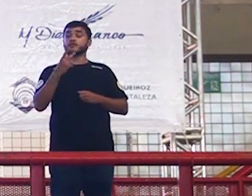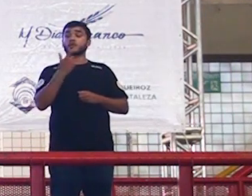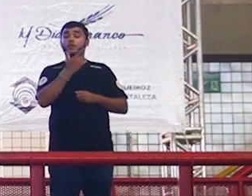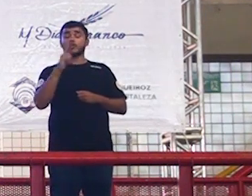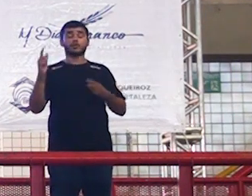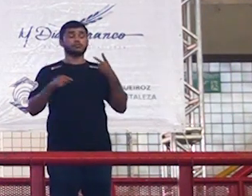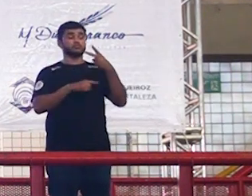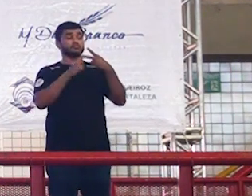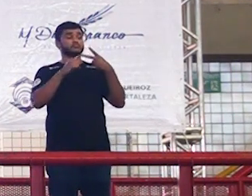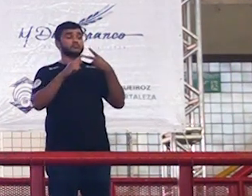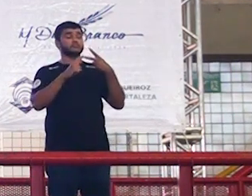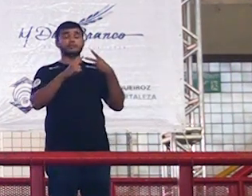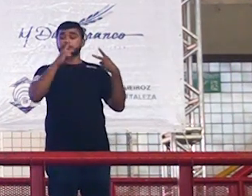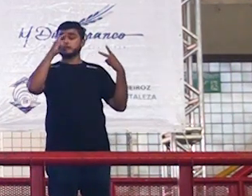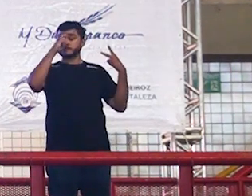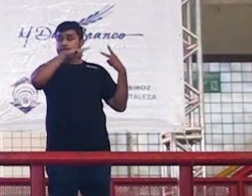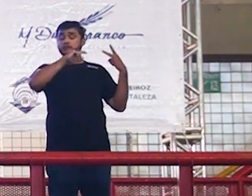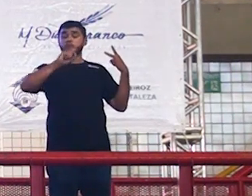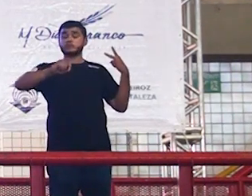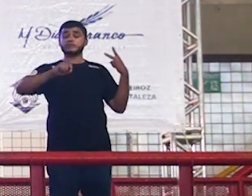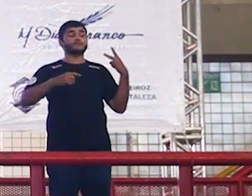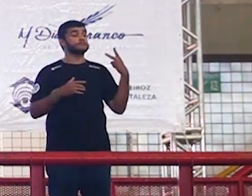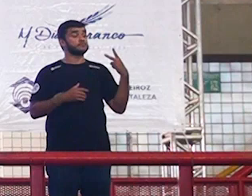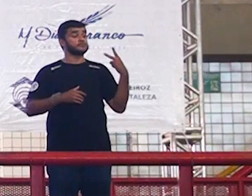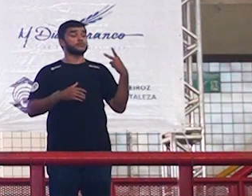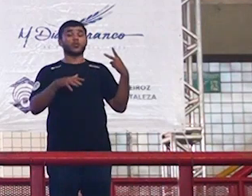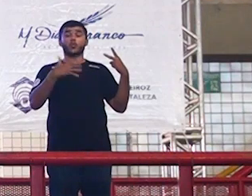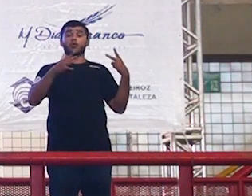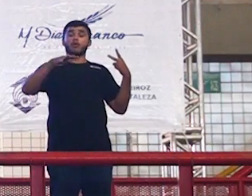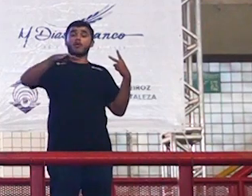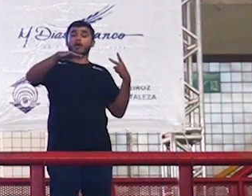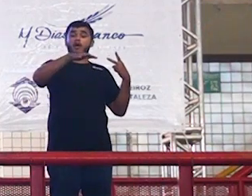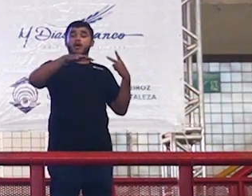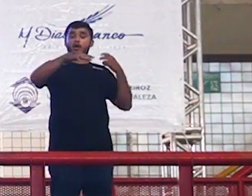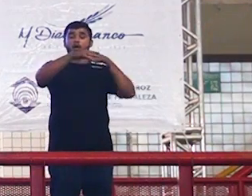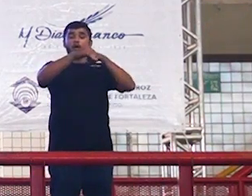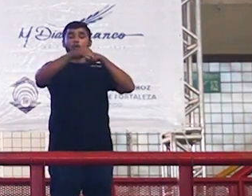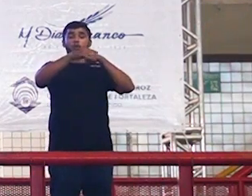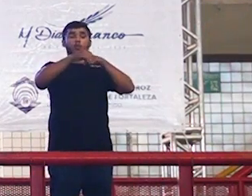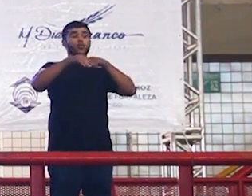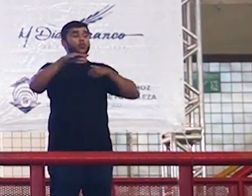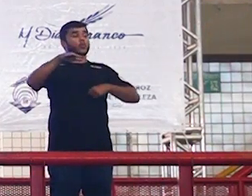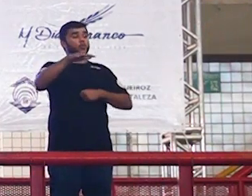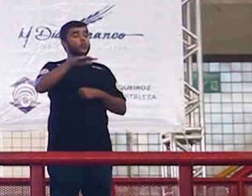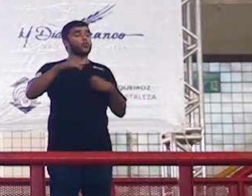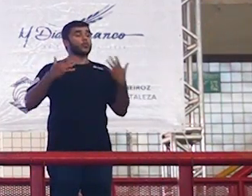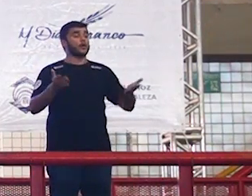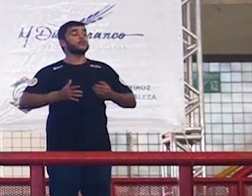Segunda parte, que vai ser a mais complicada. Que áreas do conhecimento você ia botar numa prova dessa?